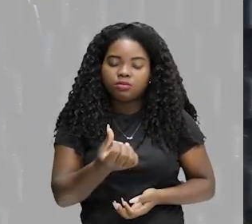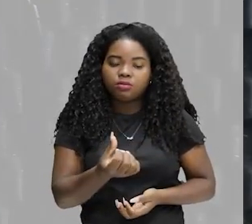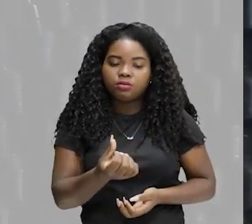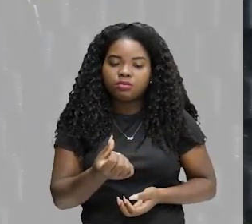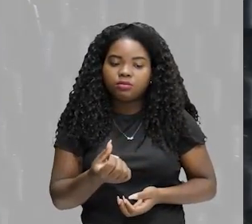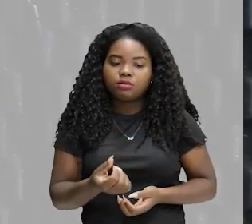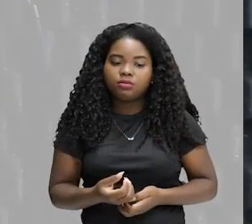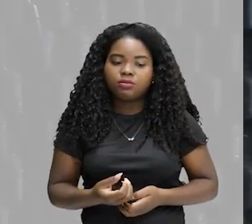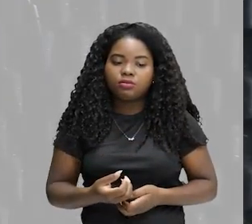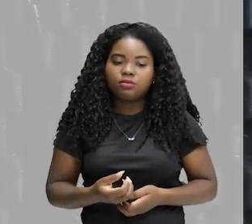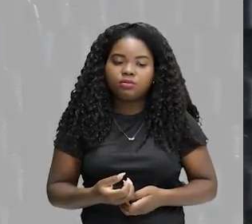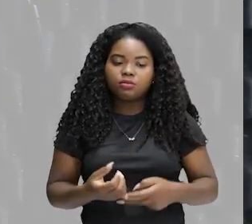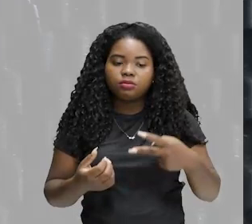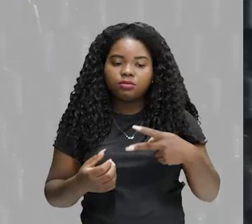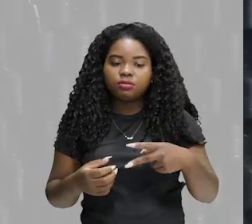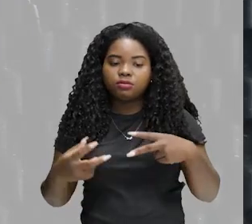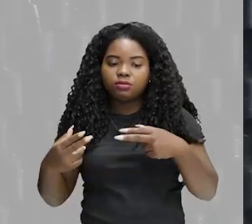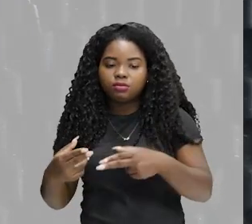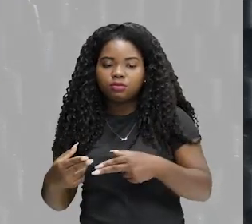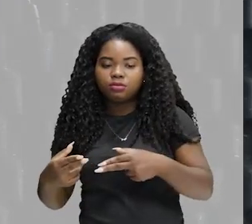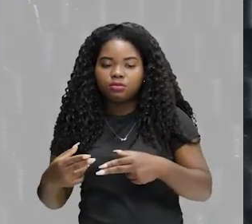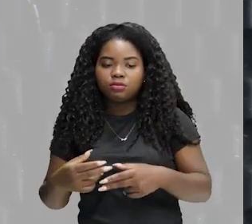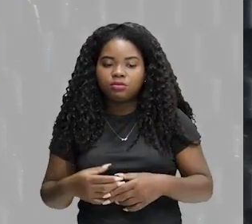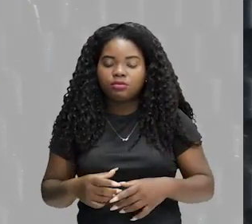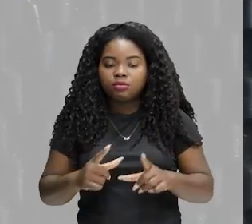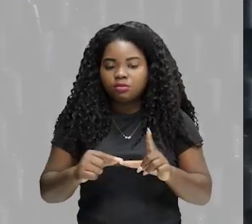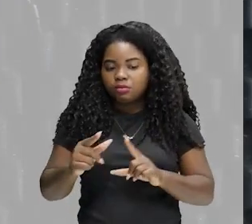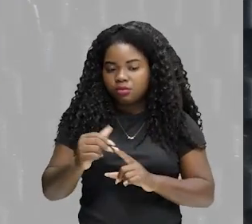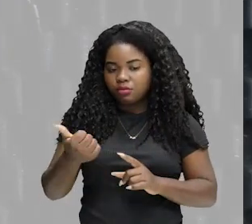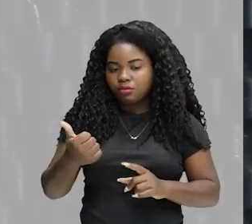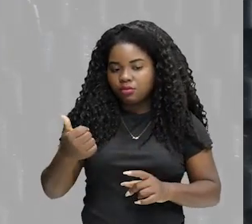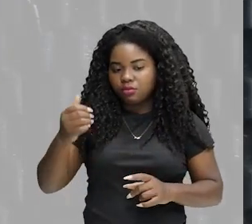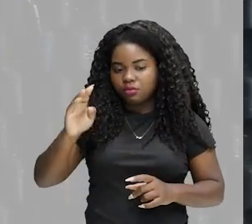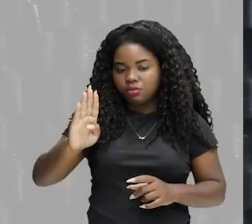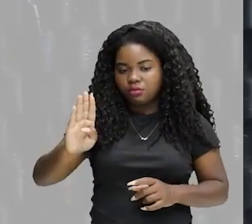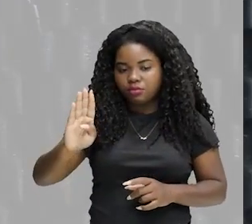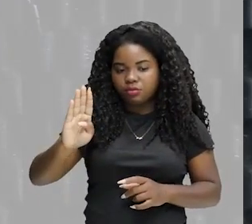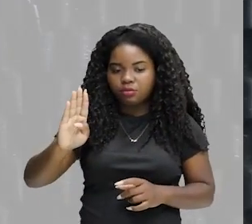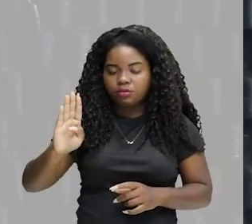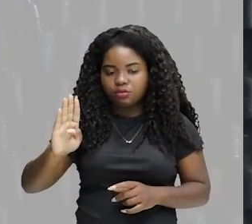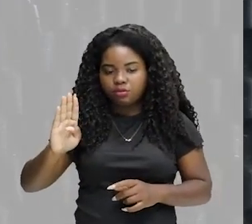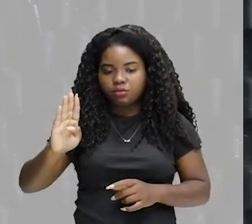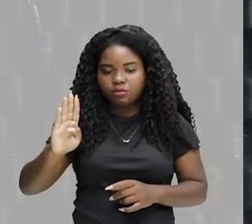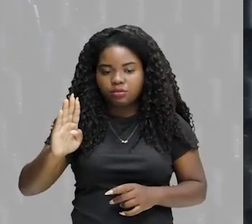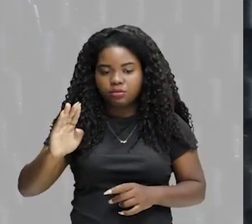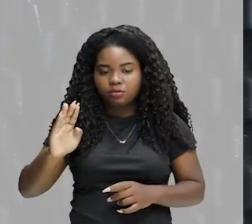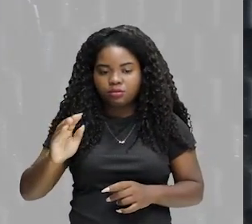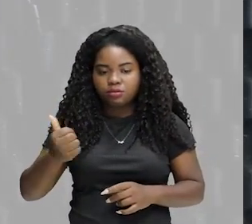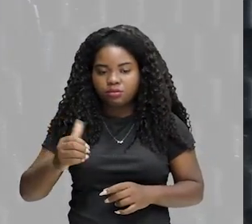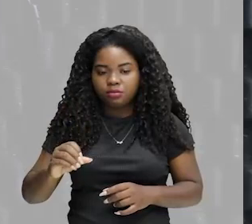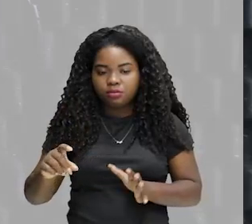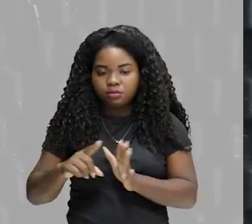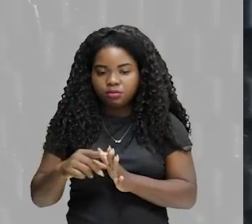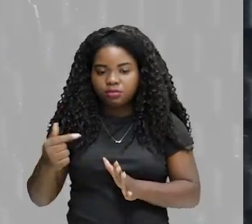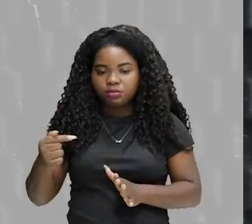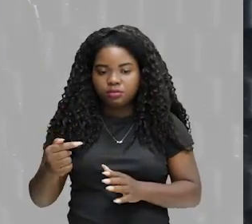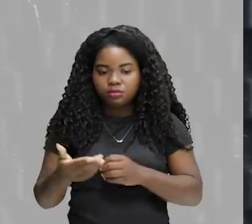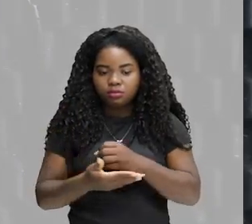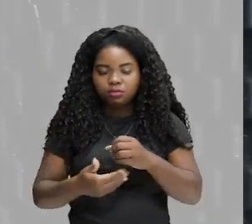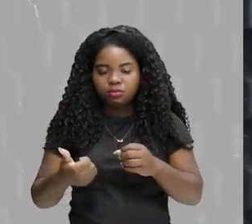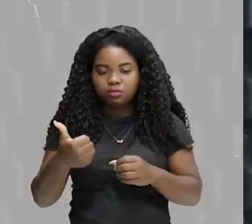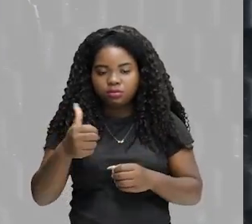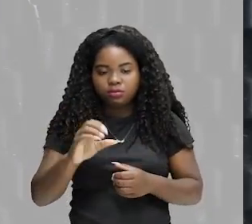6 menor ou igual a log de B sobre 10 B sobre 10 elevado a menos 7 na base 10, isso aqui